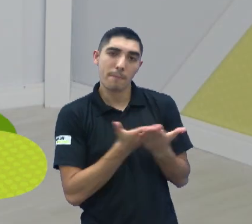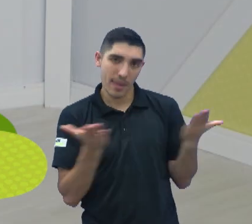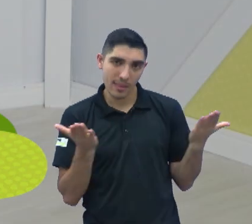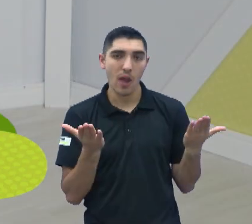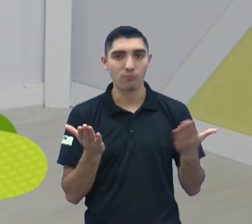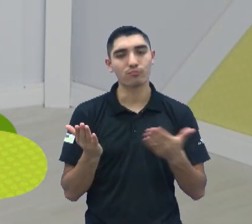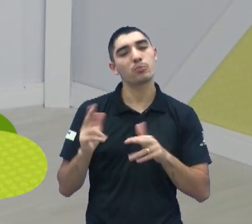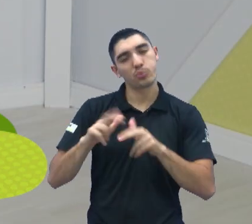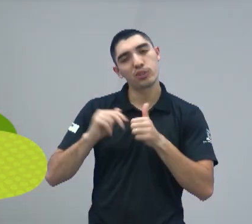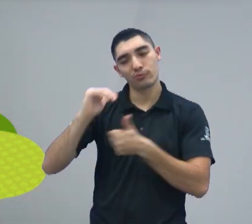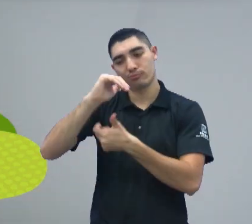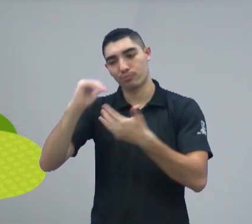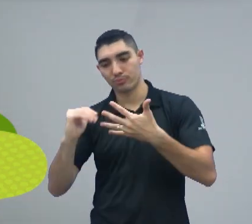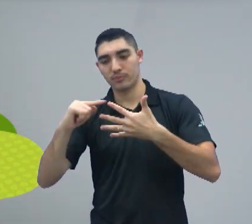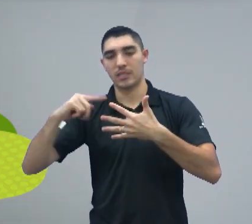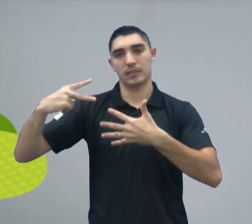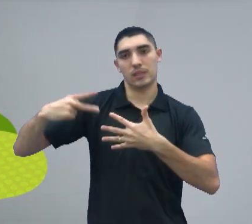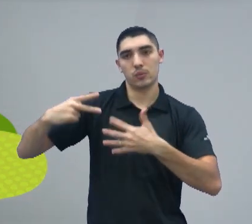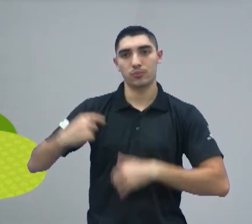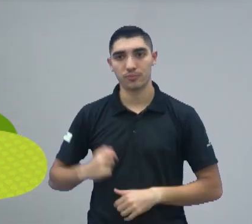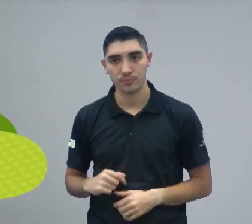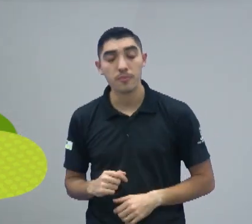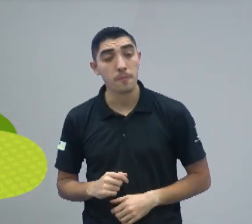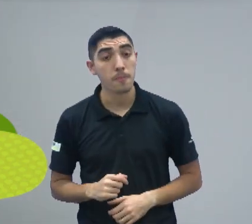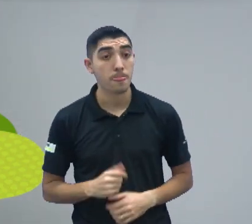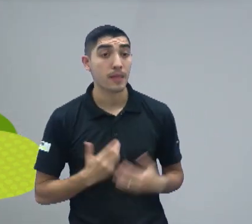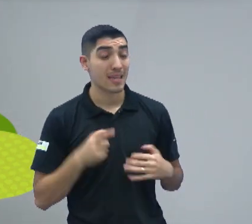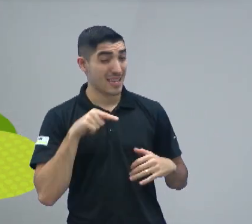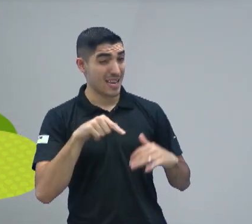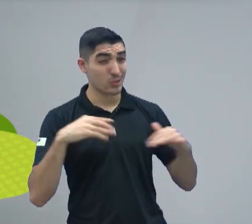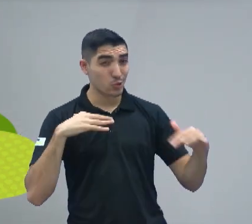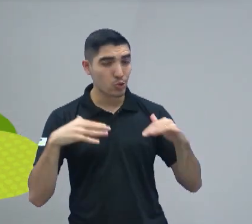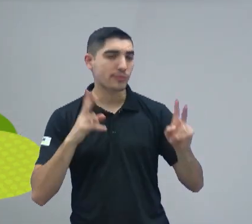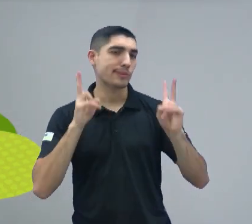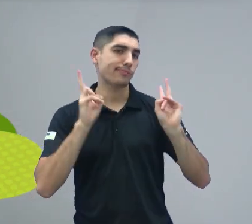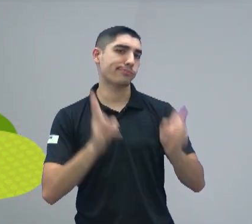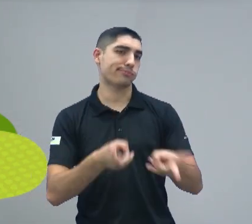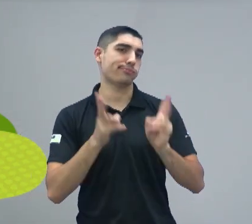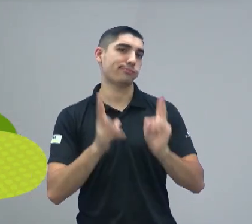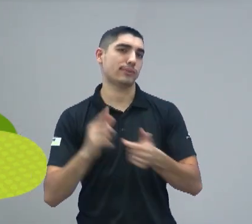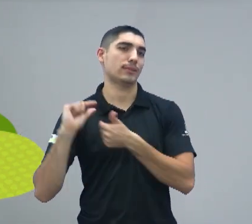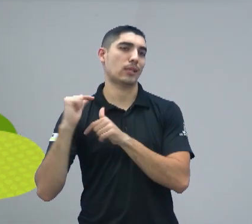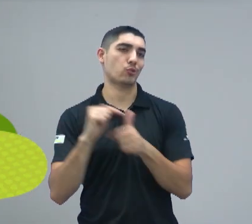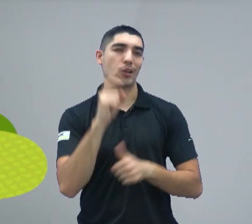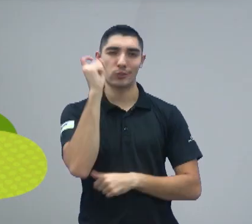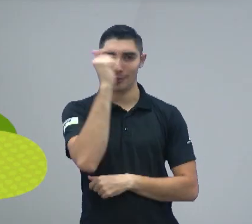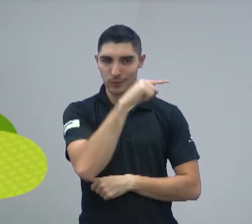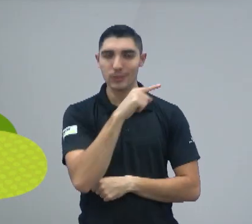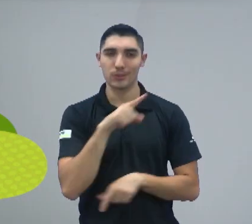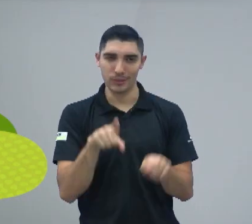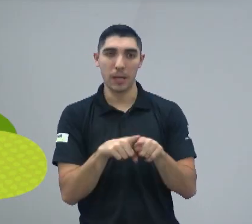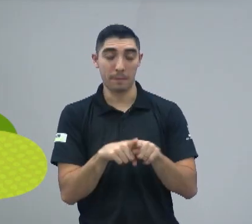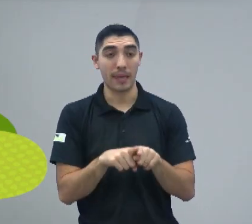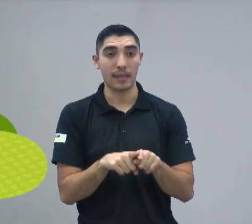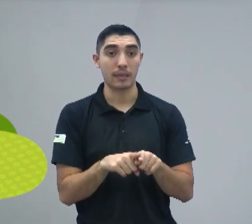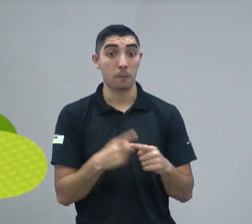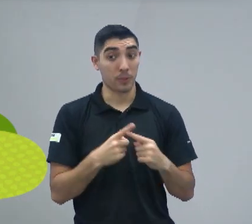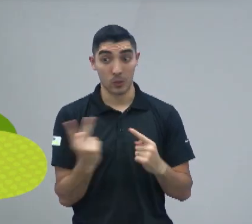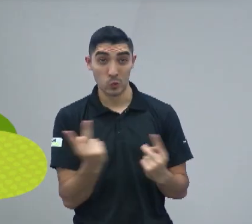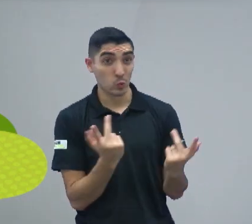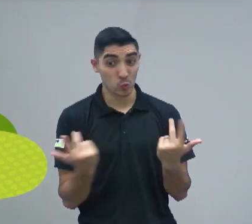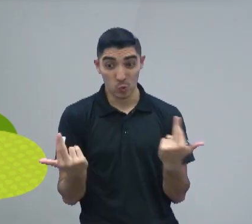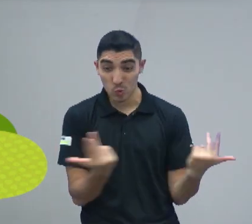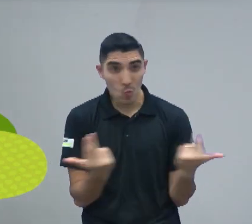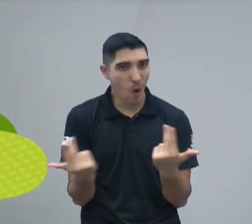posição, Paulito. Vera, é um confronto que já vem se tornando complicado para as duas equipes, né? Tanto que os placares são